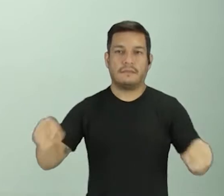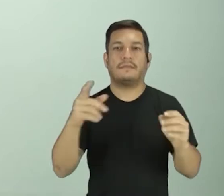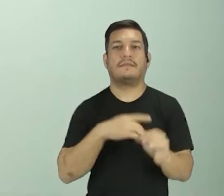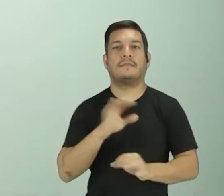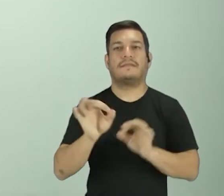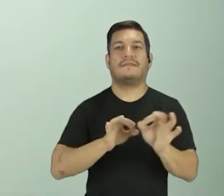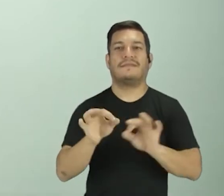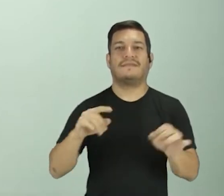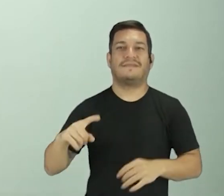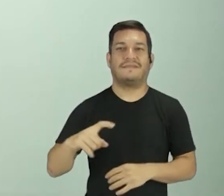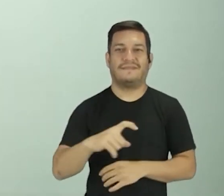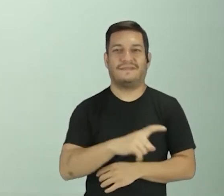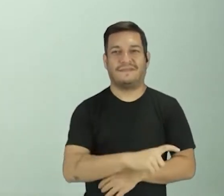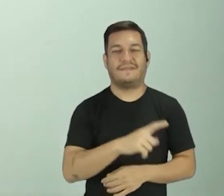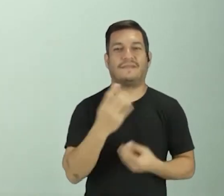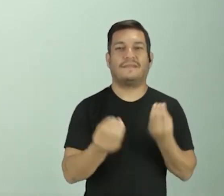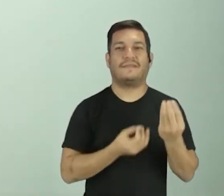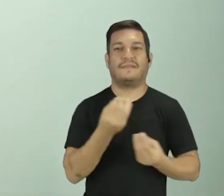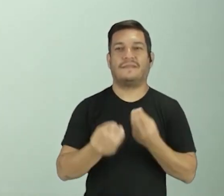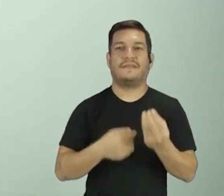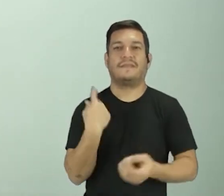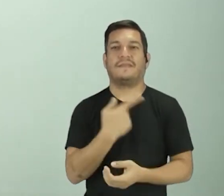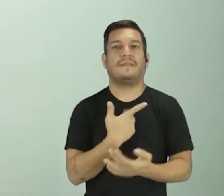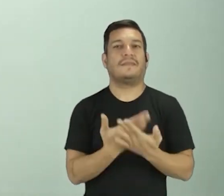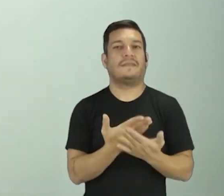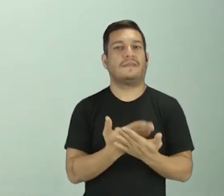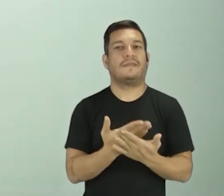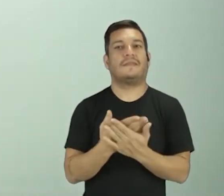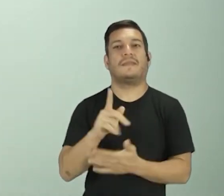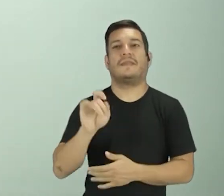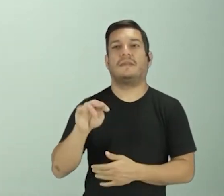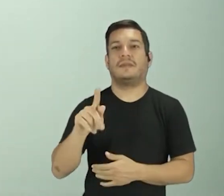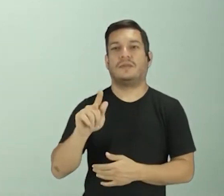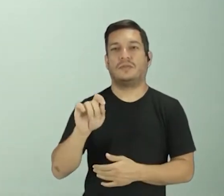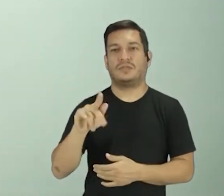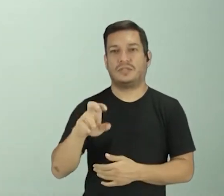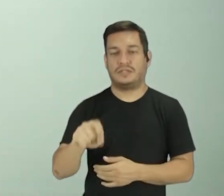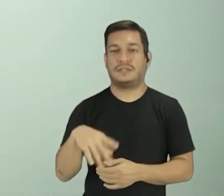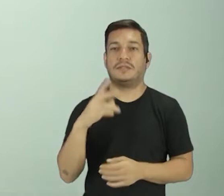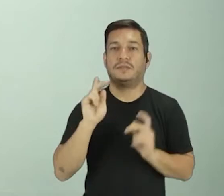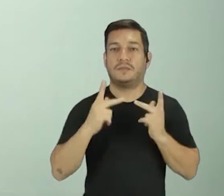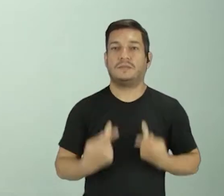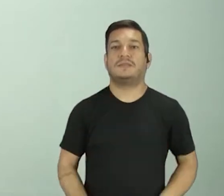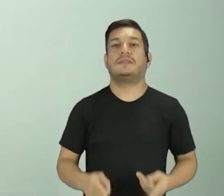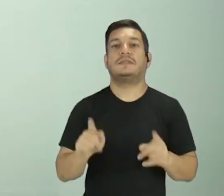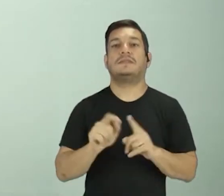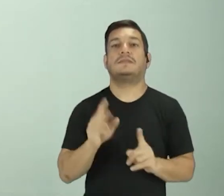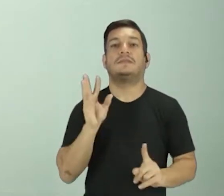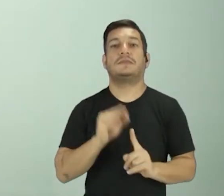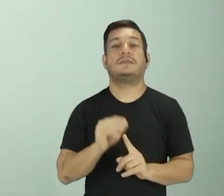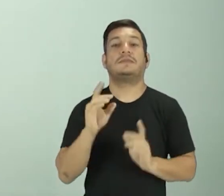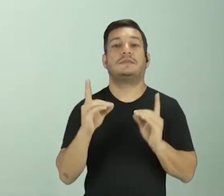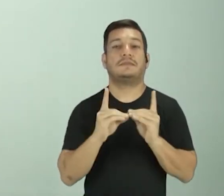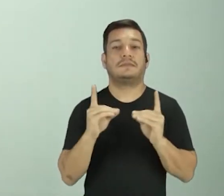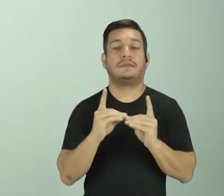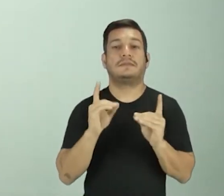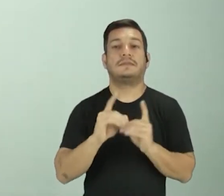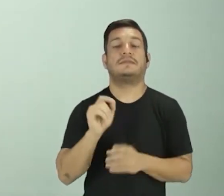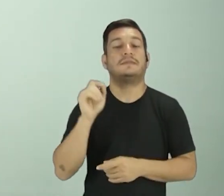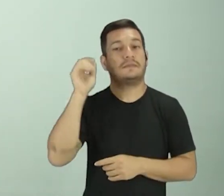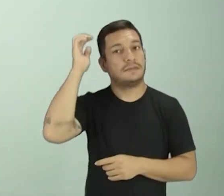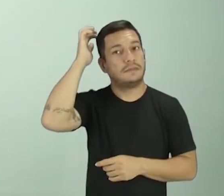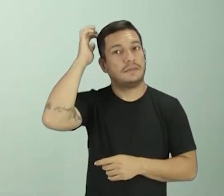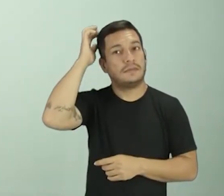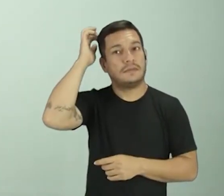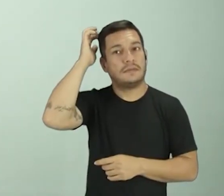dos gametas, Como a gente estuda a gametogênese humana a fim didático, então, para ficar